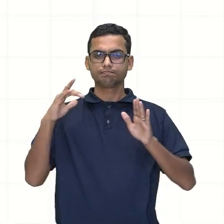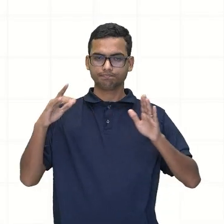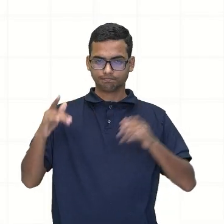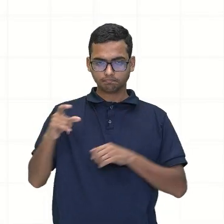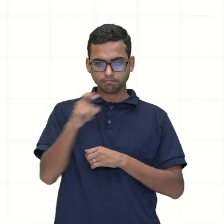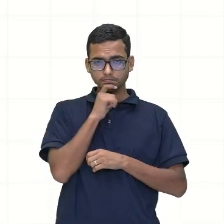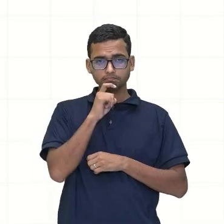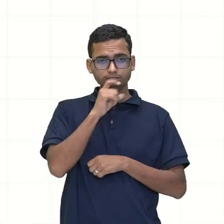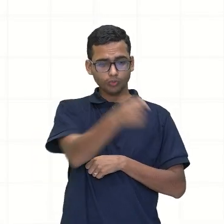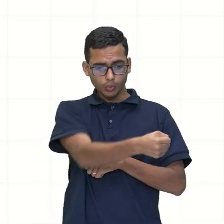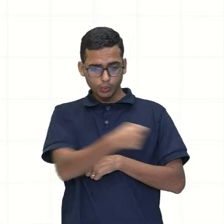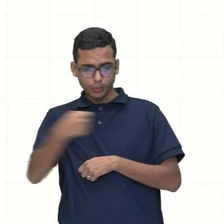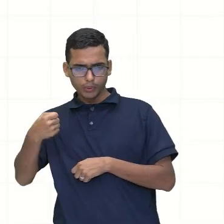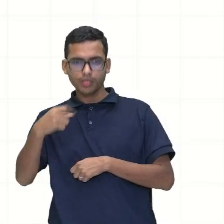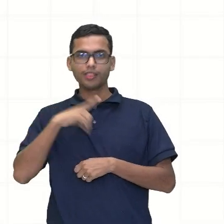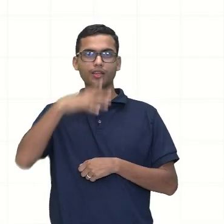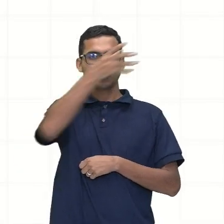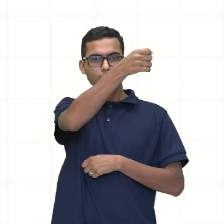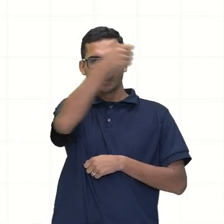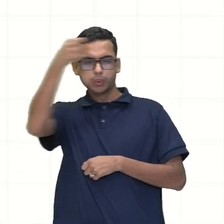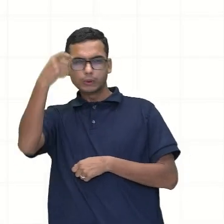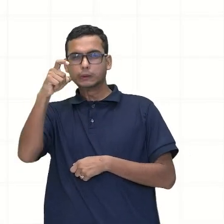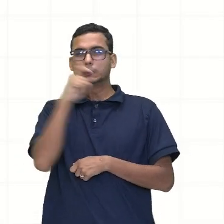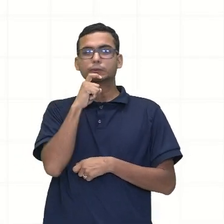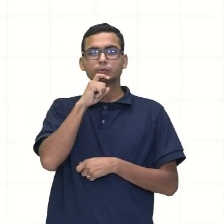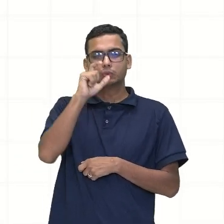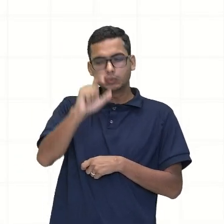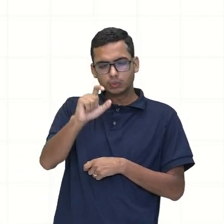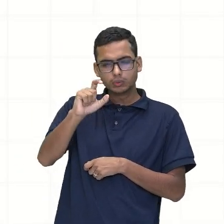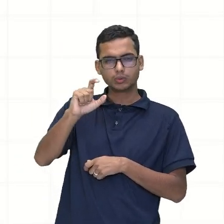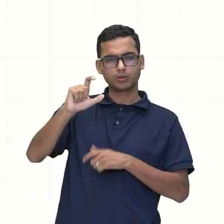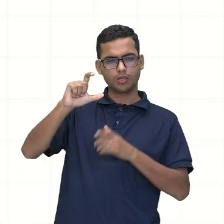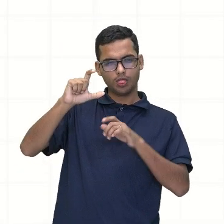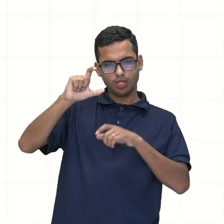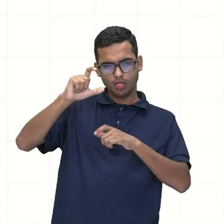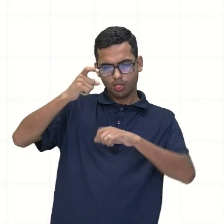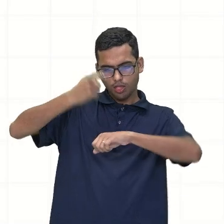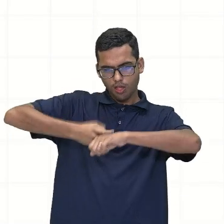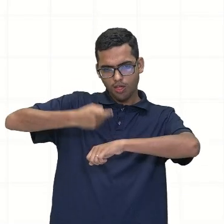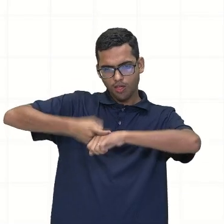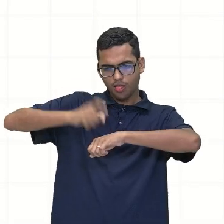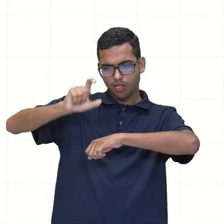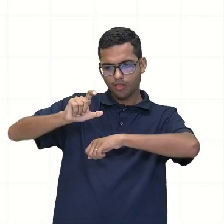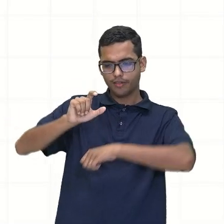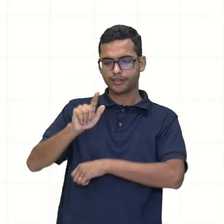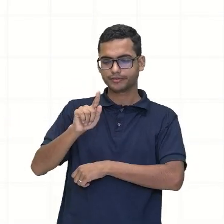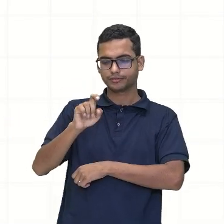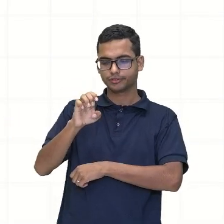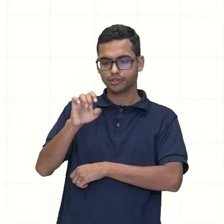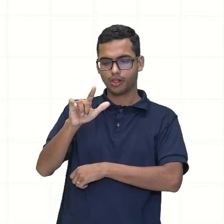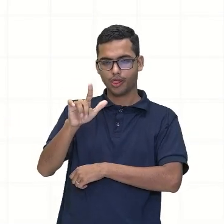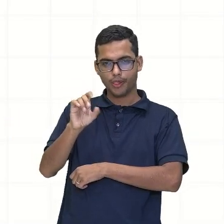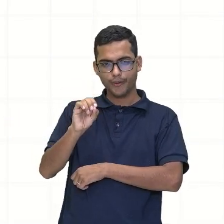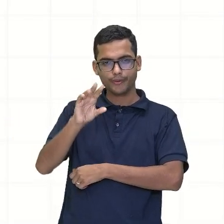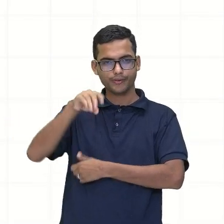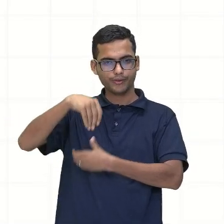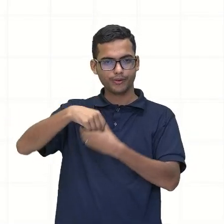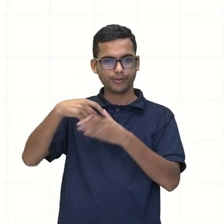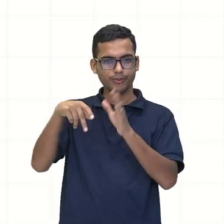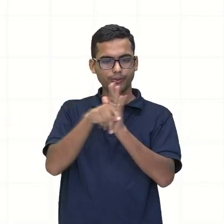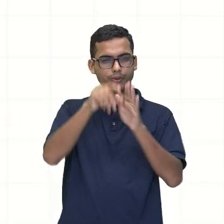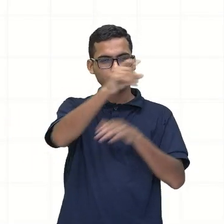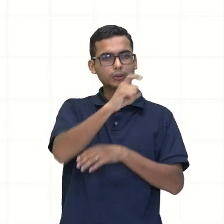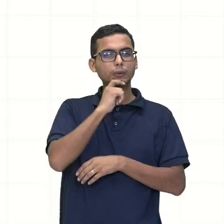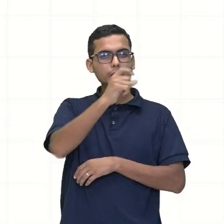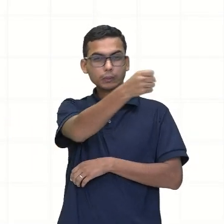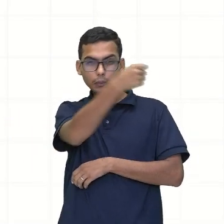né? Nós fazemos o quê? Gelo dentro do nosso congelador. E para a gente conseguir fazer o gelo, a nossa temperatura tem que